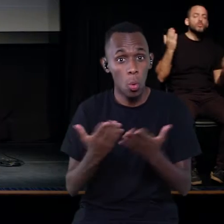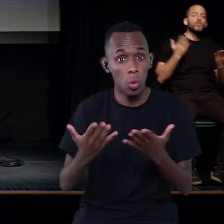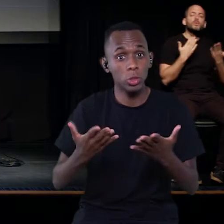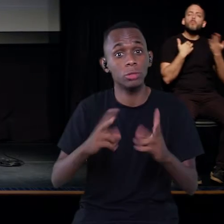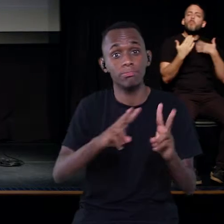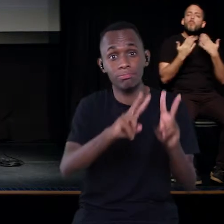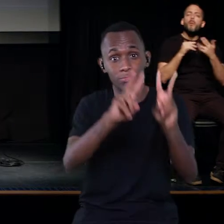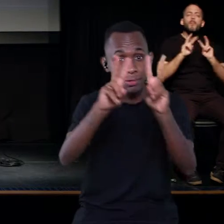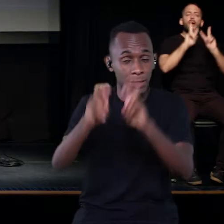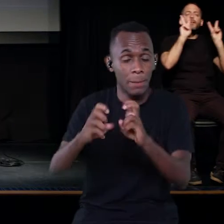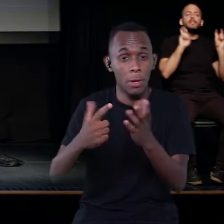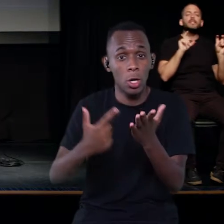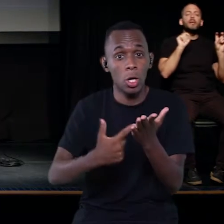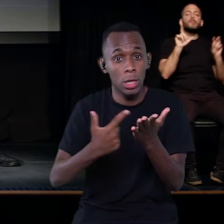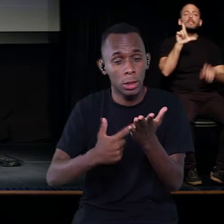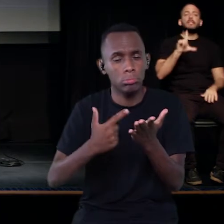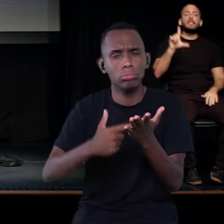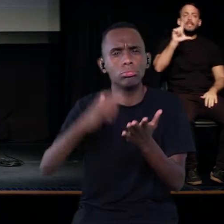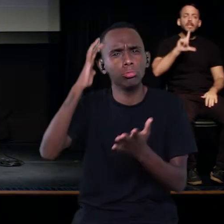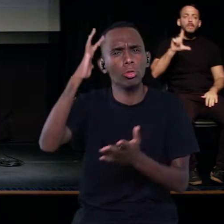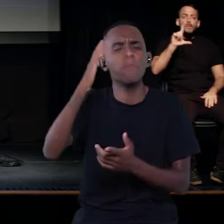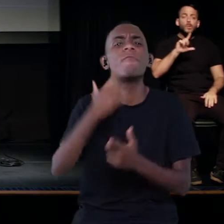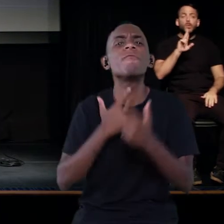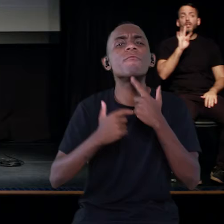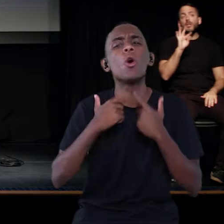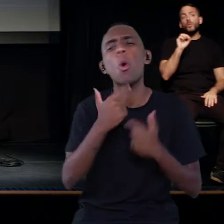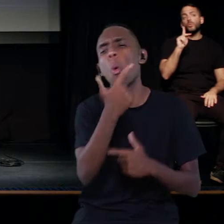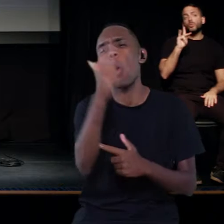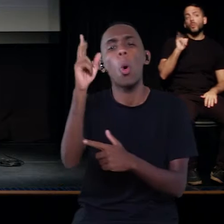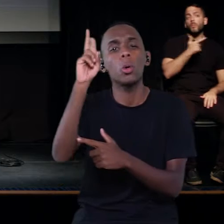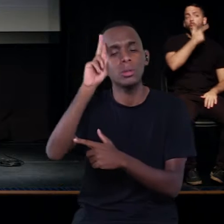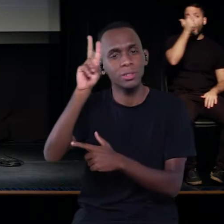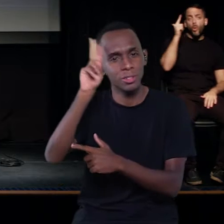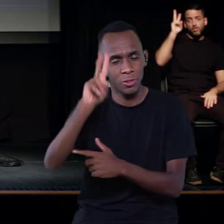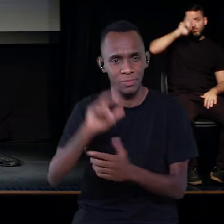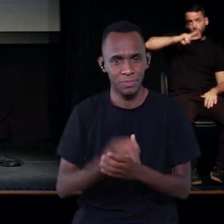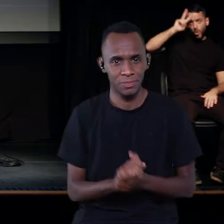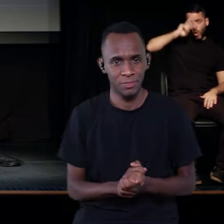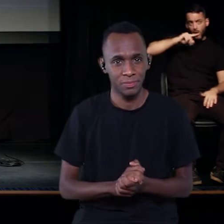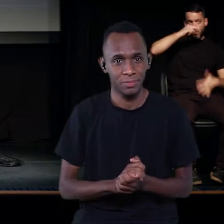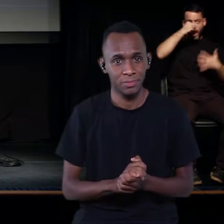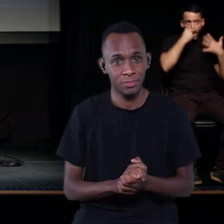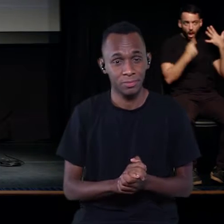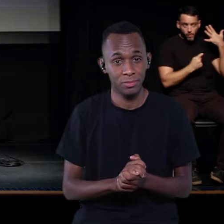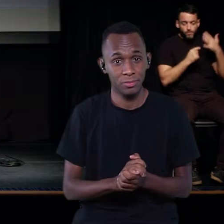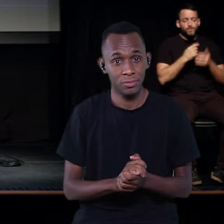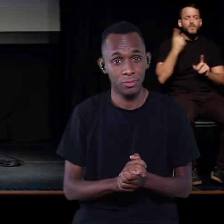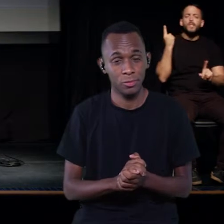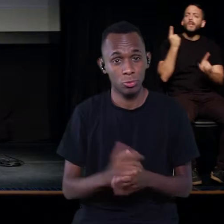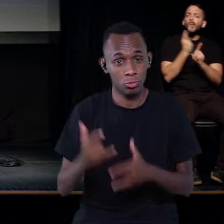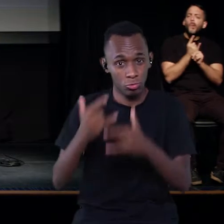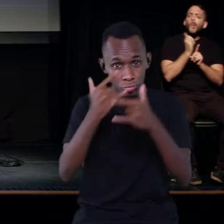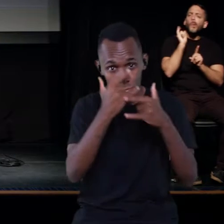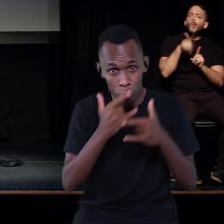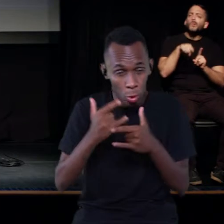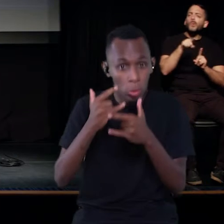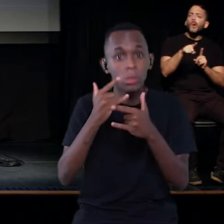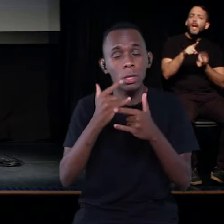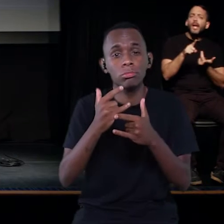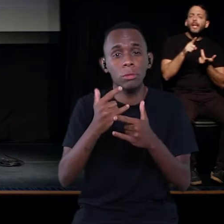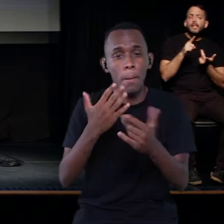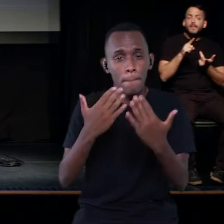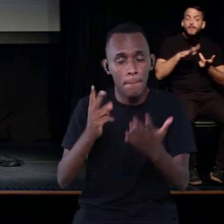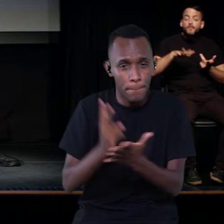terá como tema literatura, utopia e outras histórias. Os encontros do Sempre um Papo são gravados